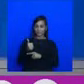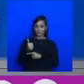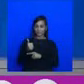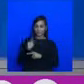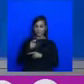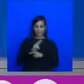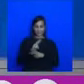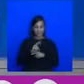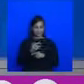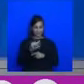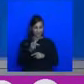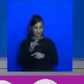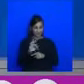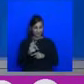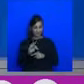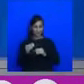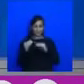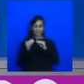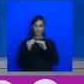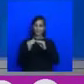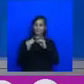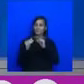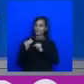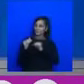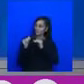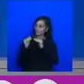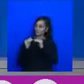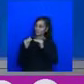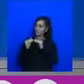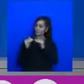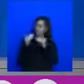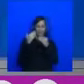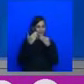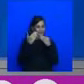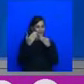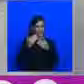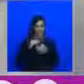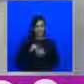11. Confirmam, auditores? Sim, confirmo. Sim, confirmo. Obrigado.